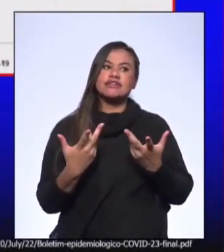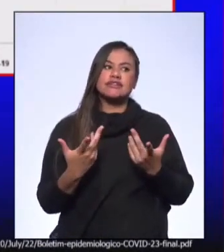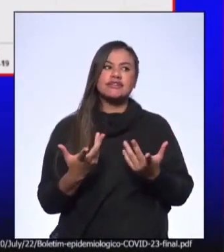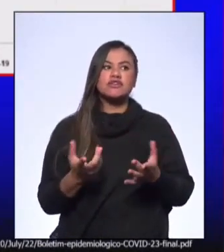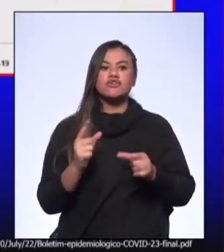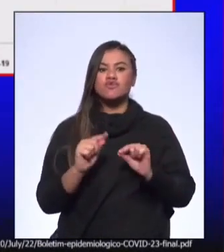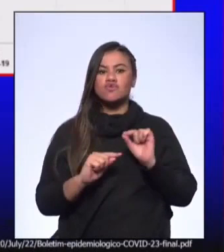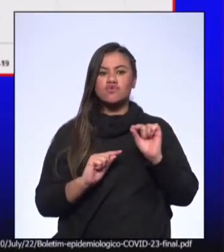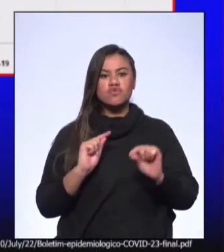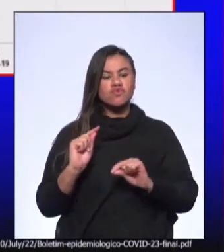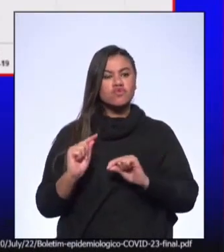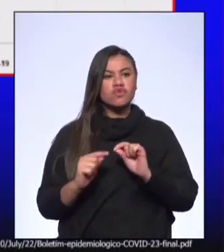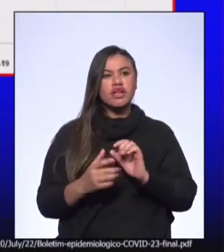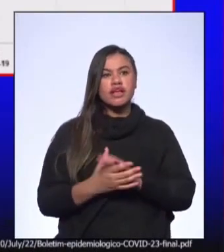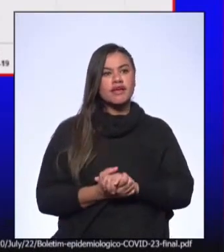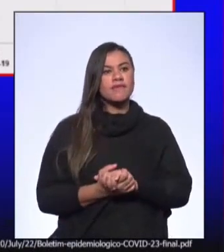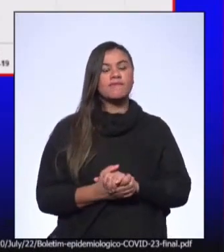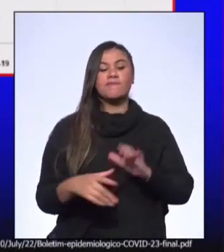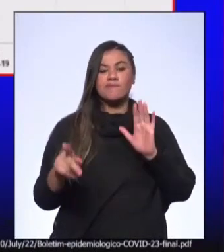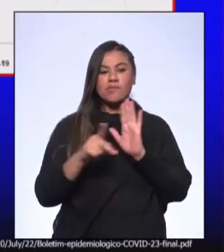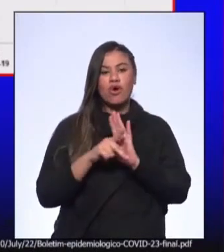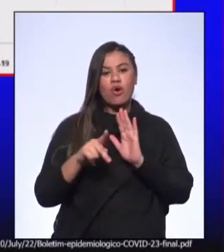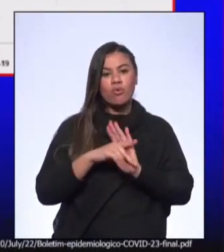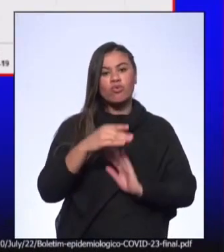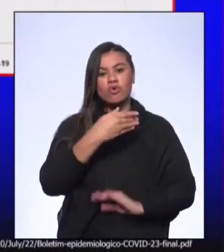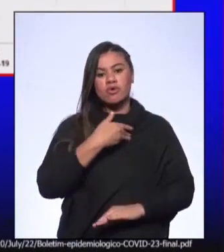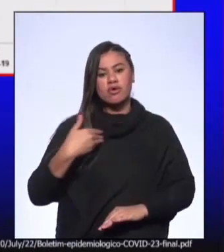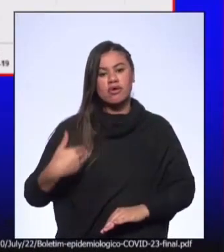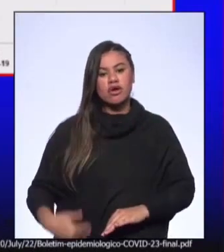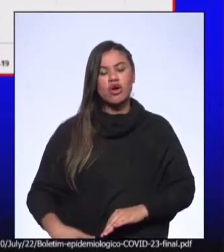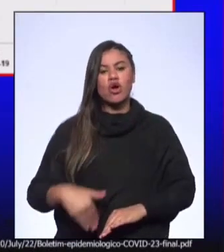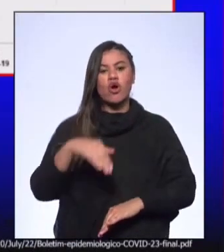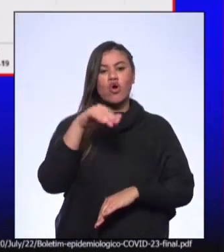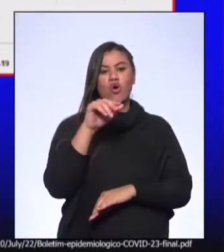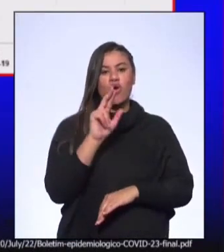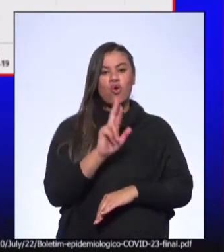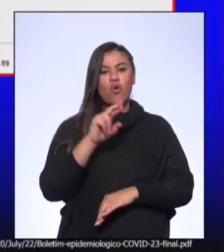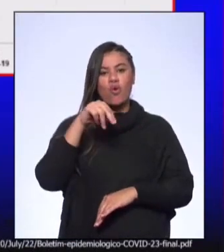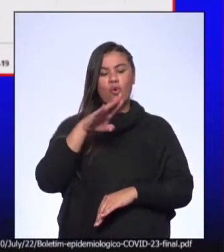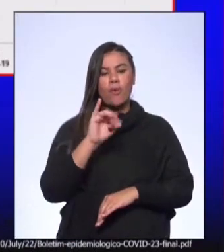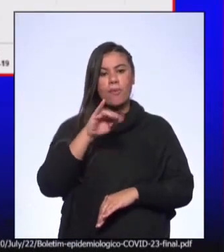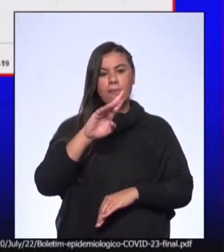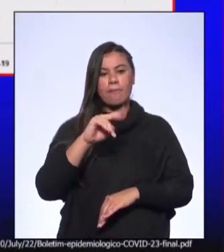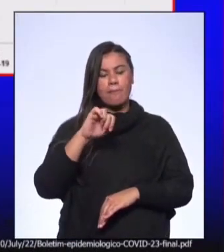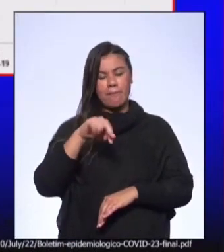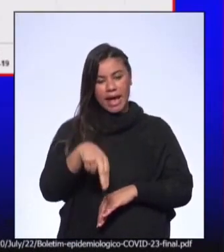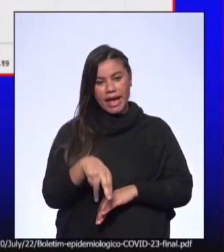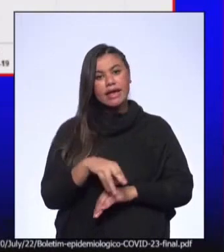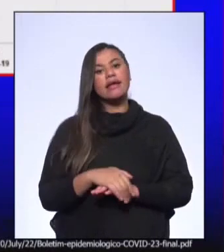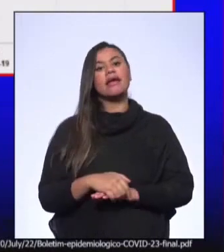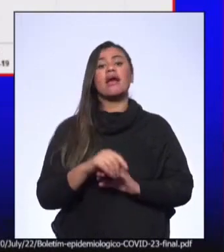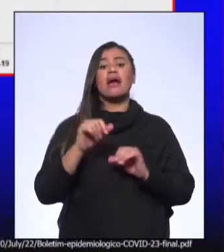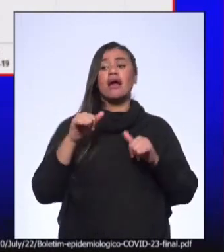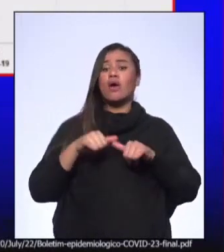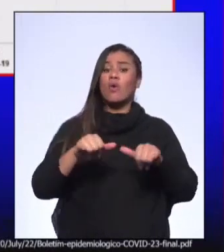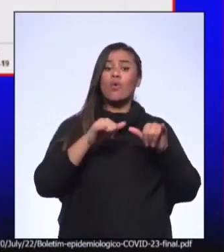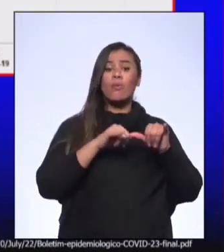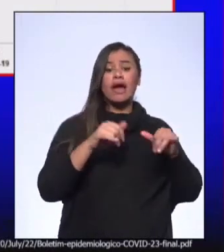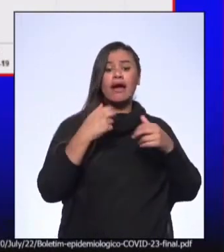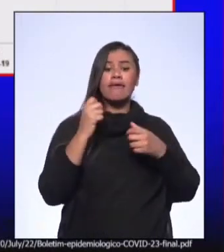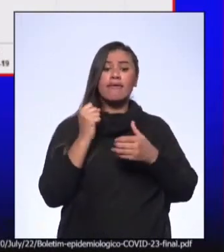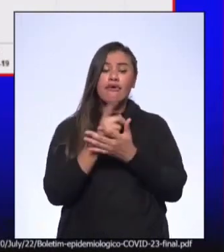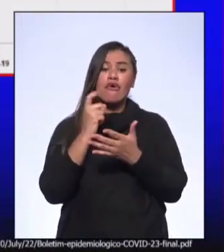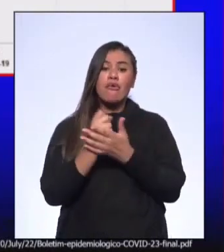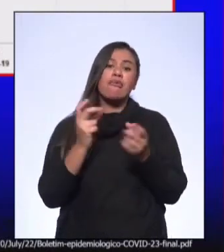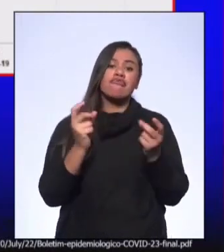especificamente na província de Hubei, na cidade de Wuhan, nesses mercados silvestres, propiciou o surgimento desse